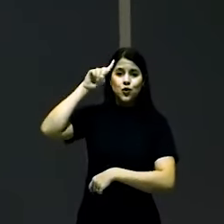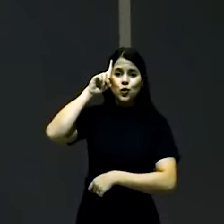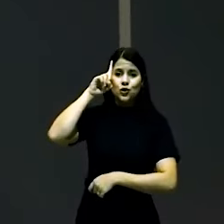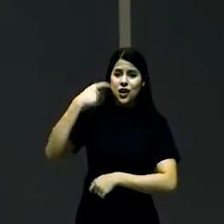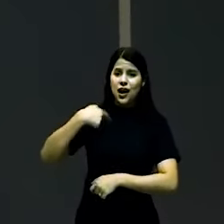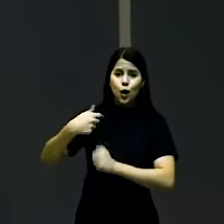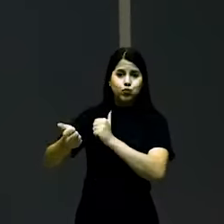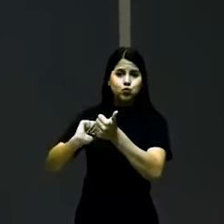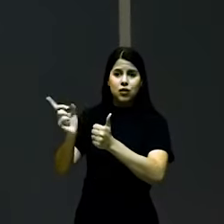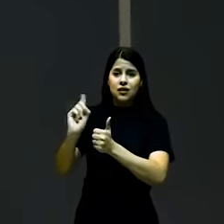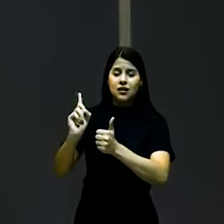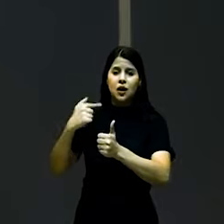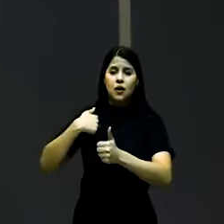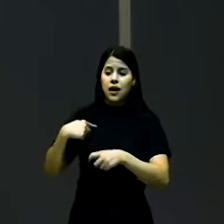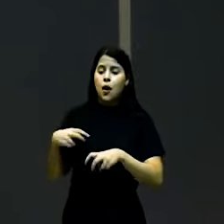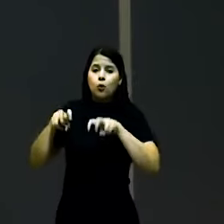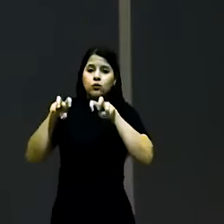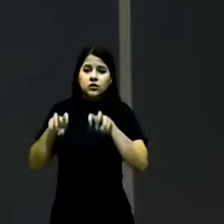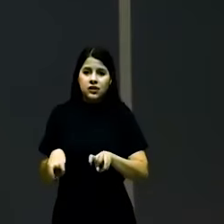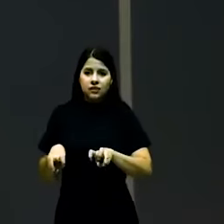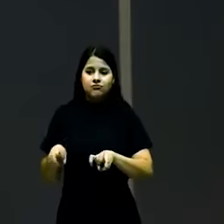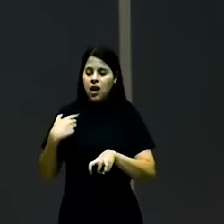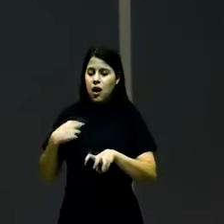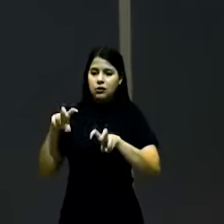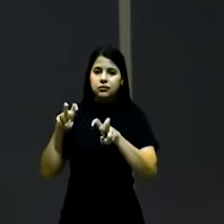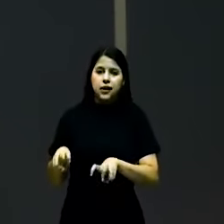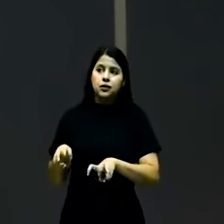E um certo dia, num jogo decisivo,